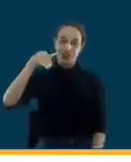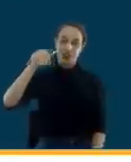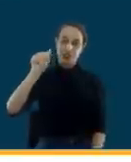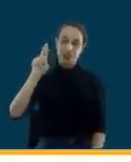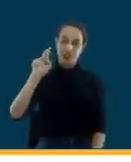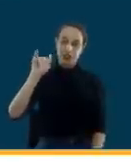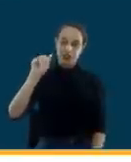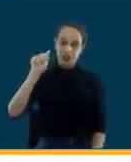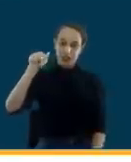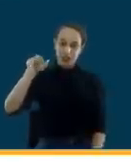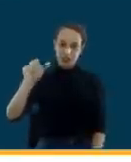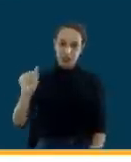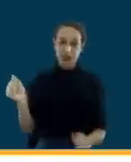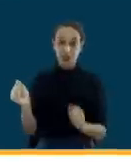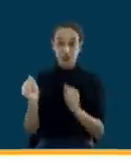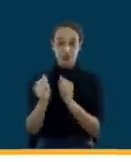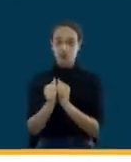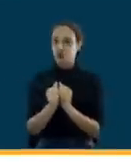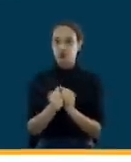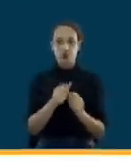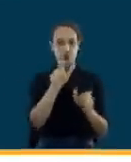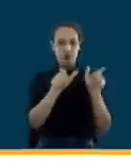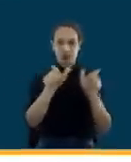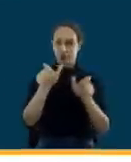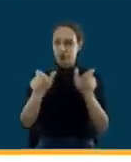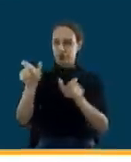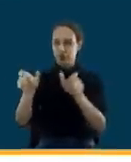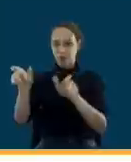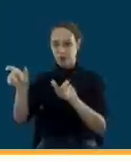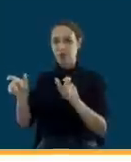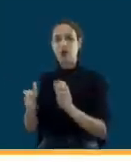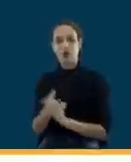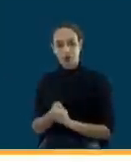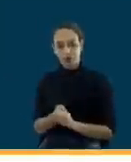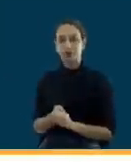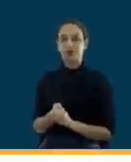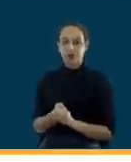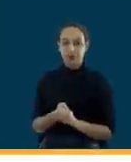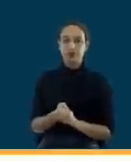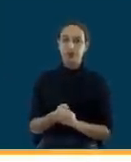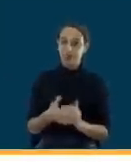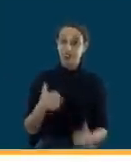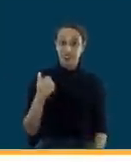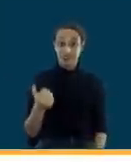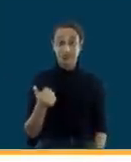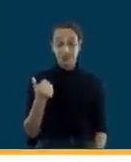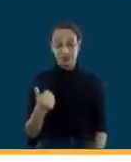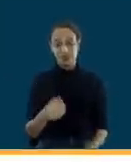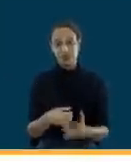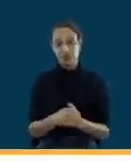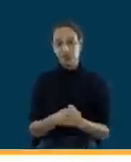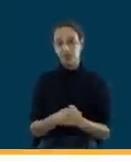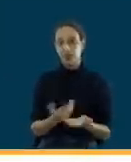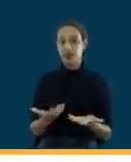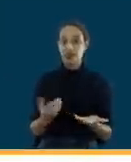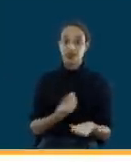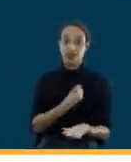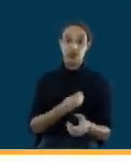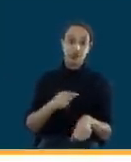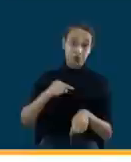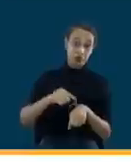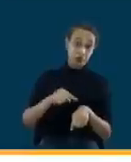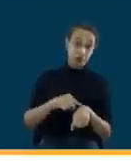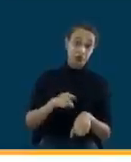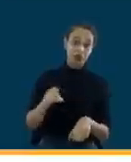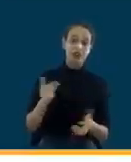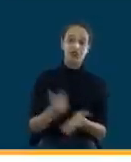Célio Turino, junto com tantas pessoas. Célio Turino, momento, nosso grande colega. Inaugural, né? Desse momento aí. Então, sempre que o